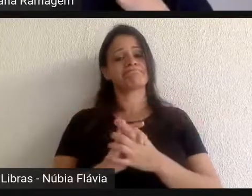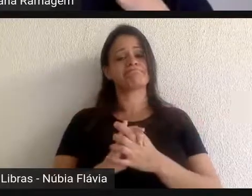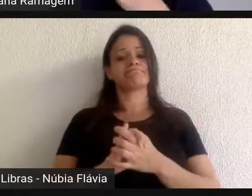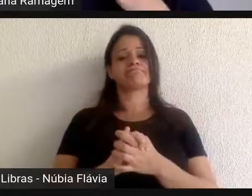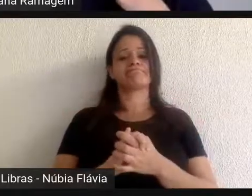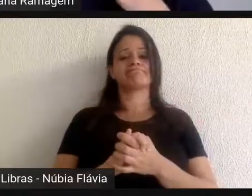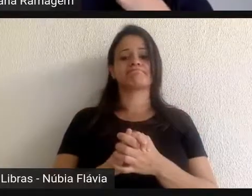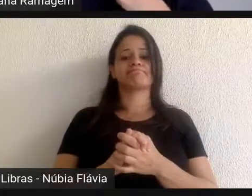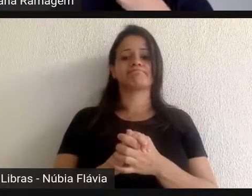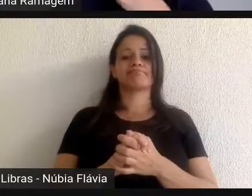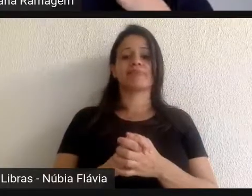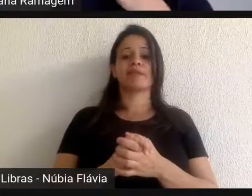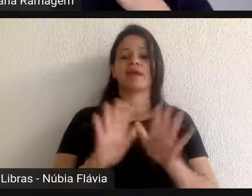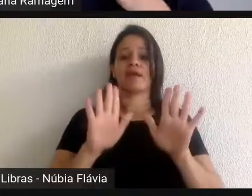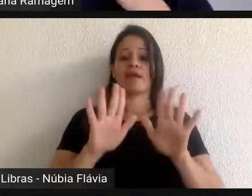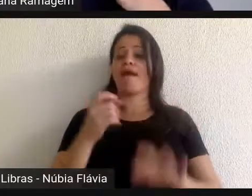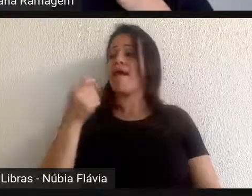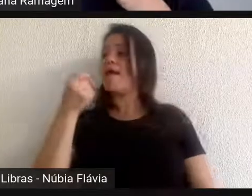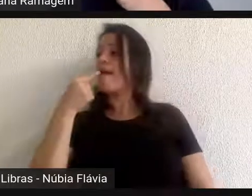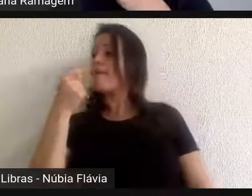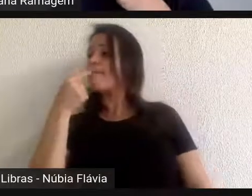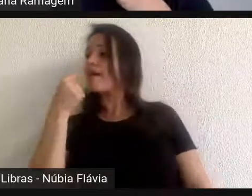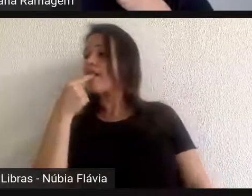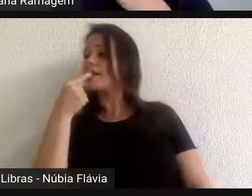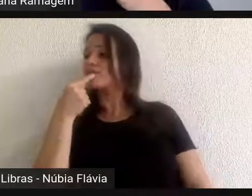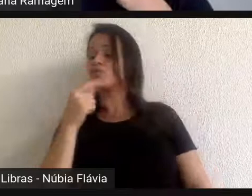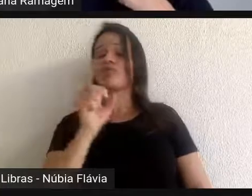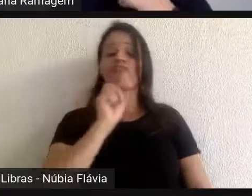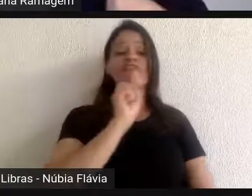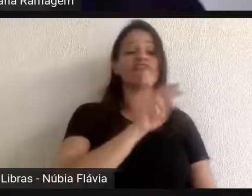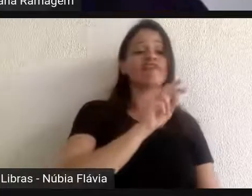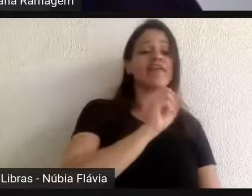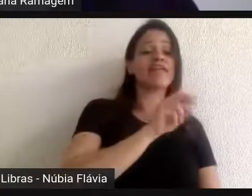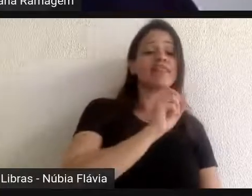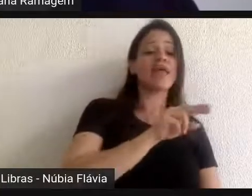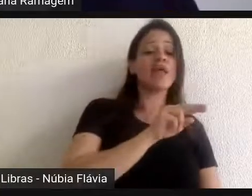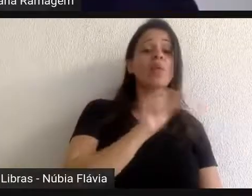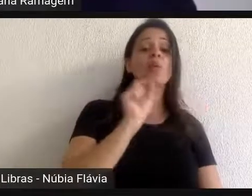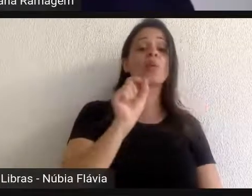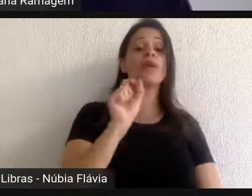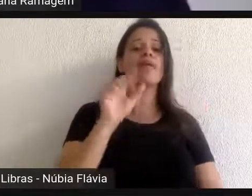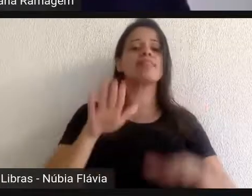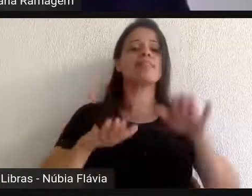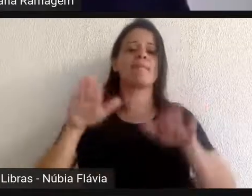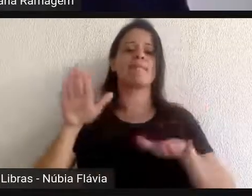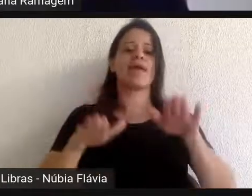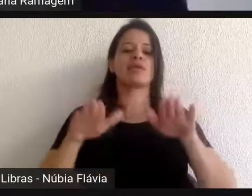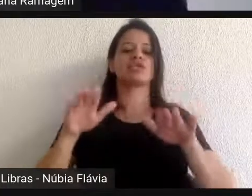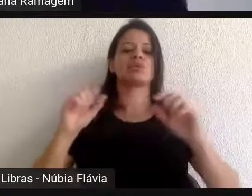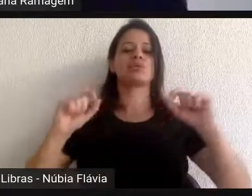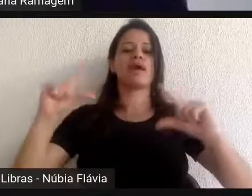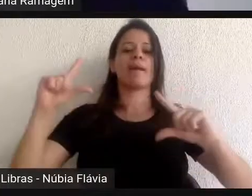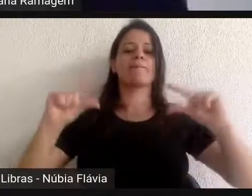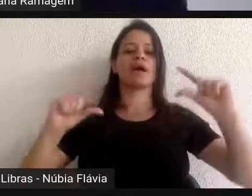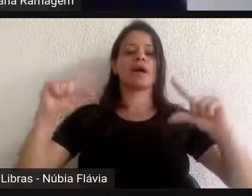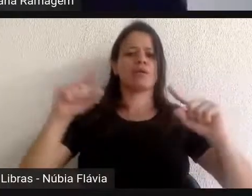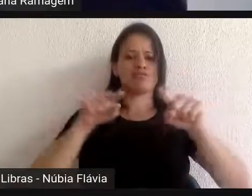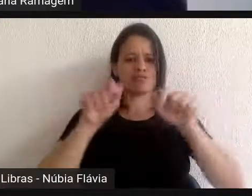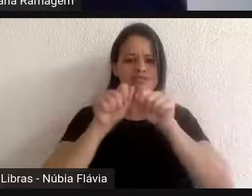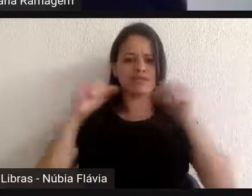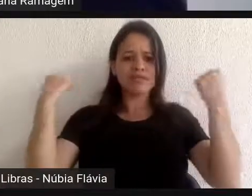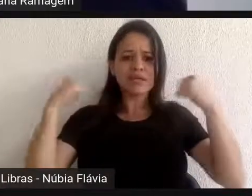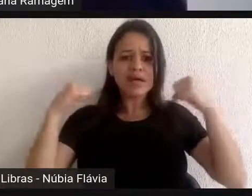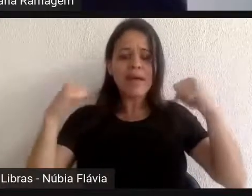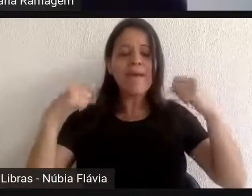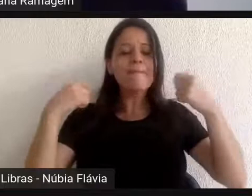entre o remédio e o veneno é a dose. Nós temos que ser moderados. Tudo